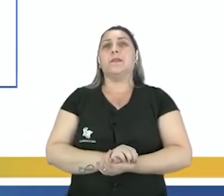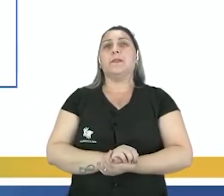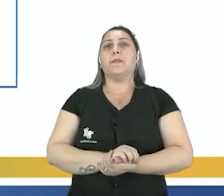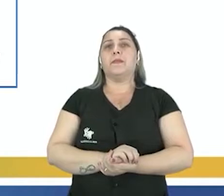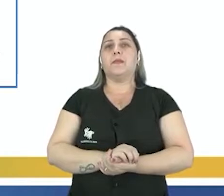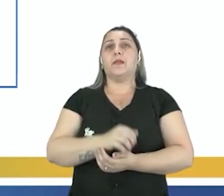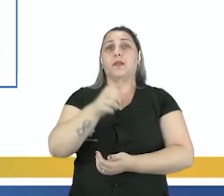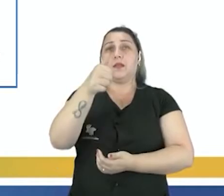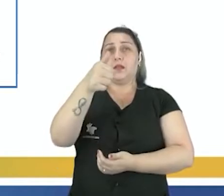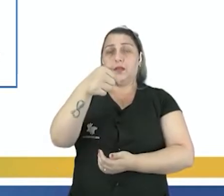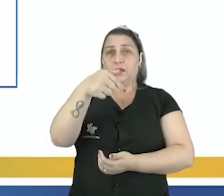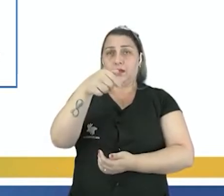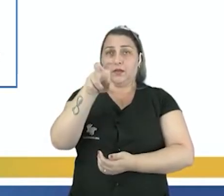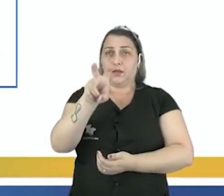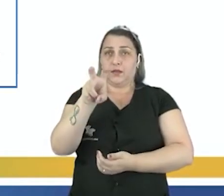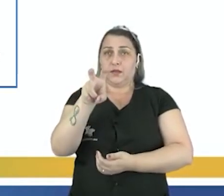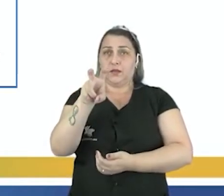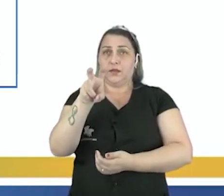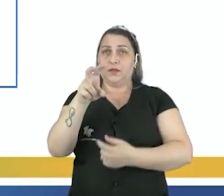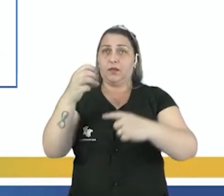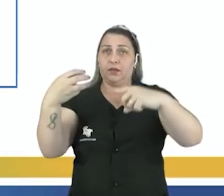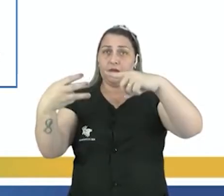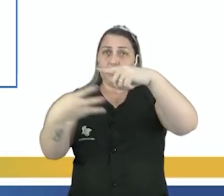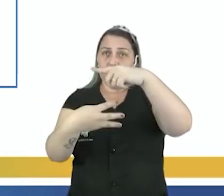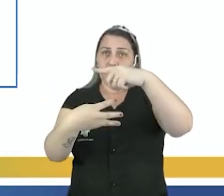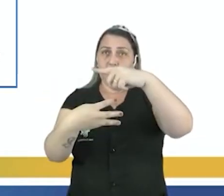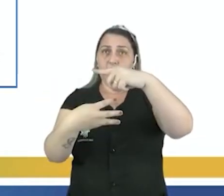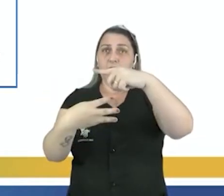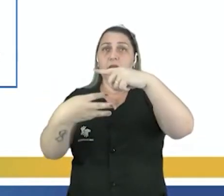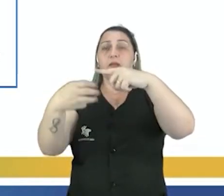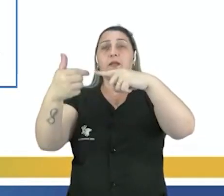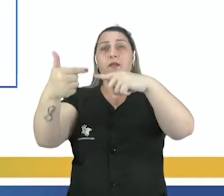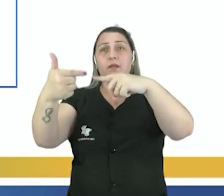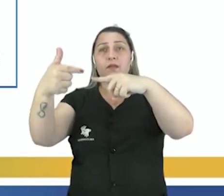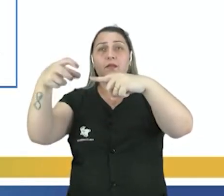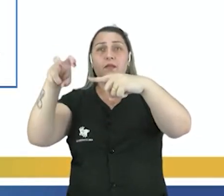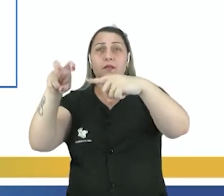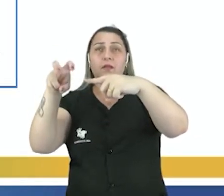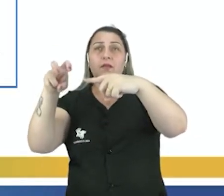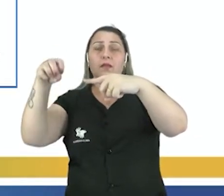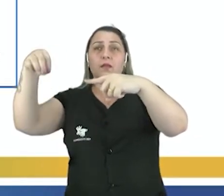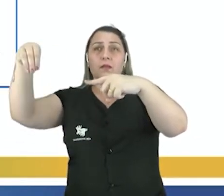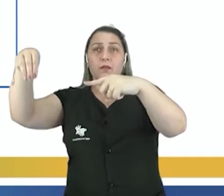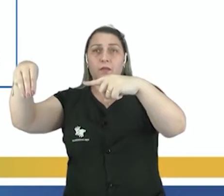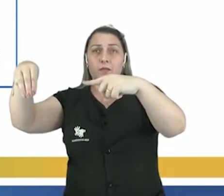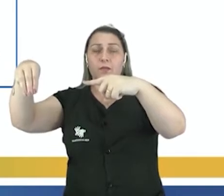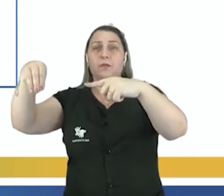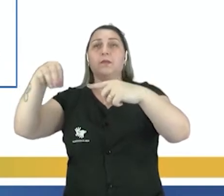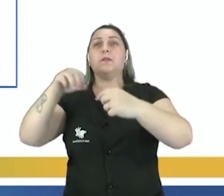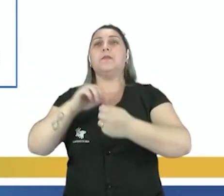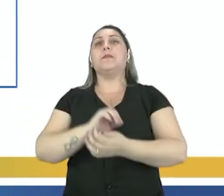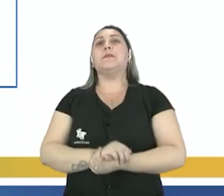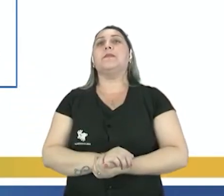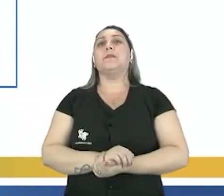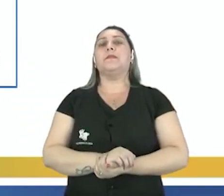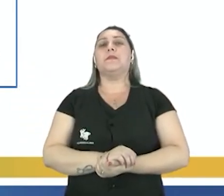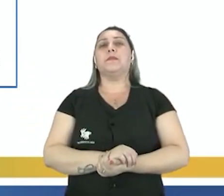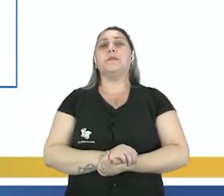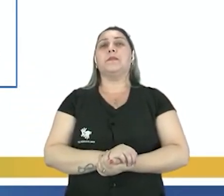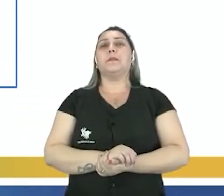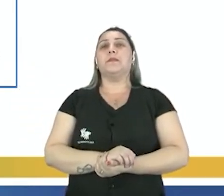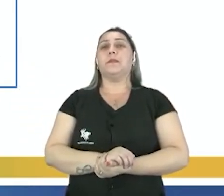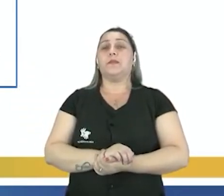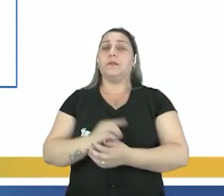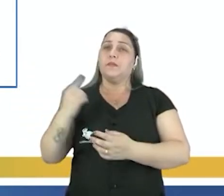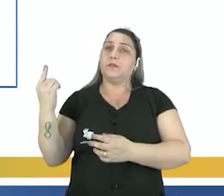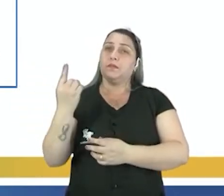igual a 75, né, decorre que H é 75 dividido para 3, que dá 25 metros. Isso quer dizer